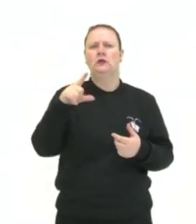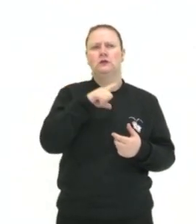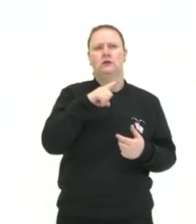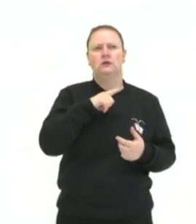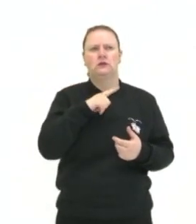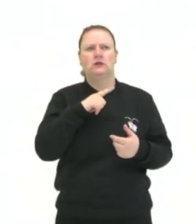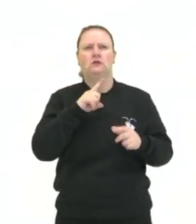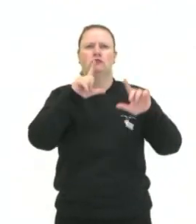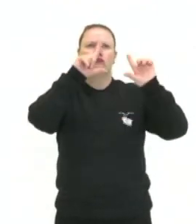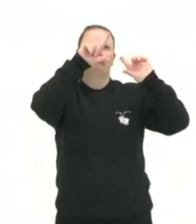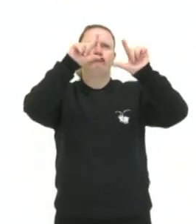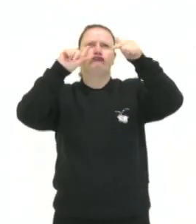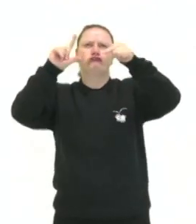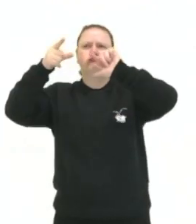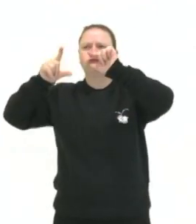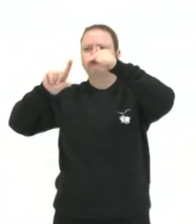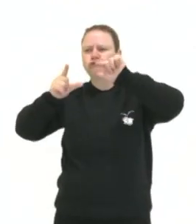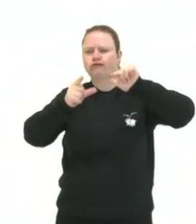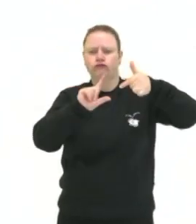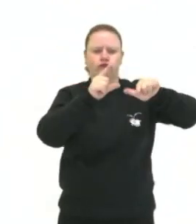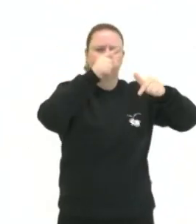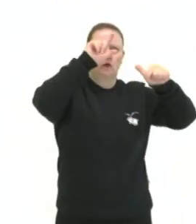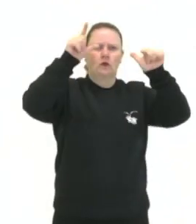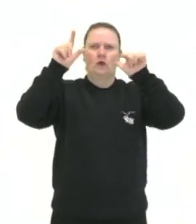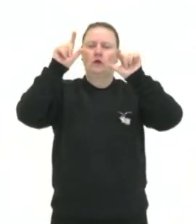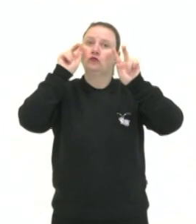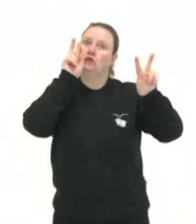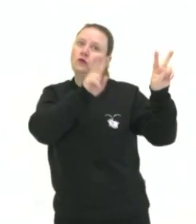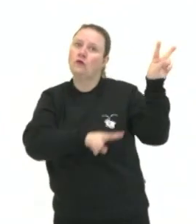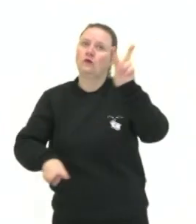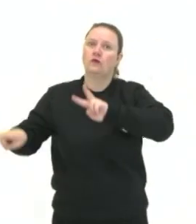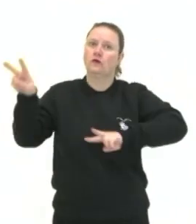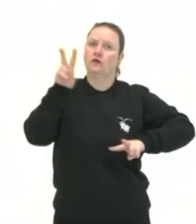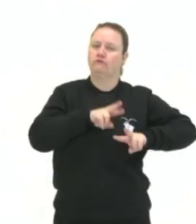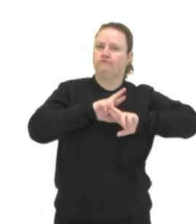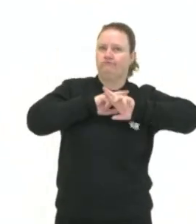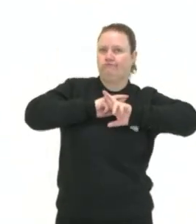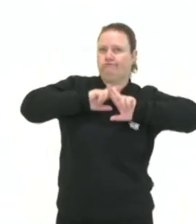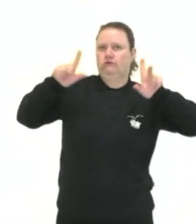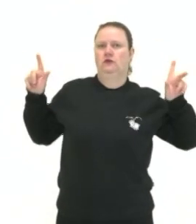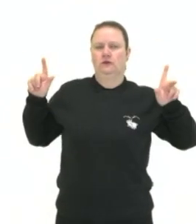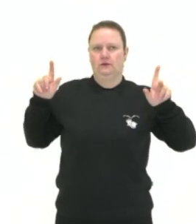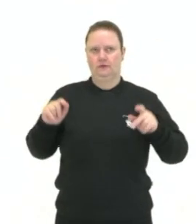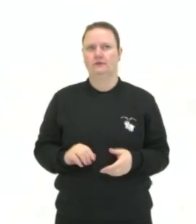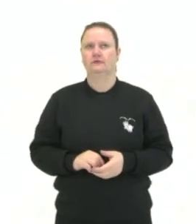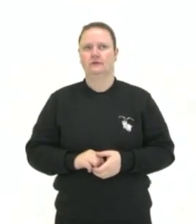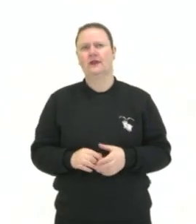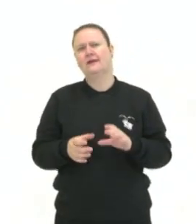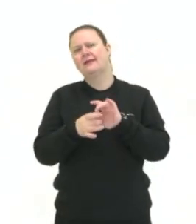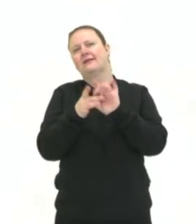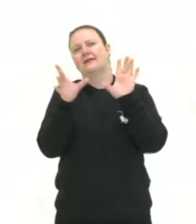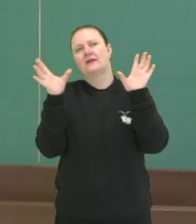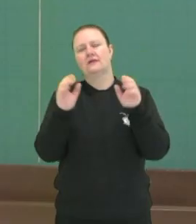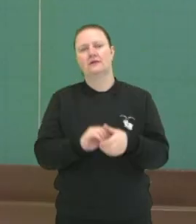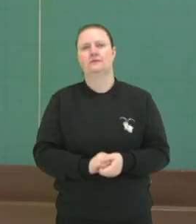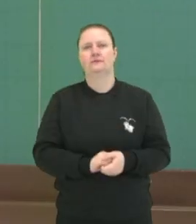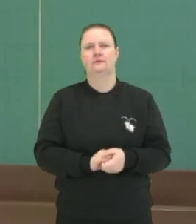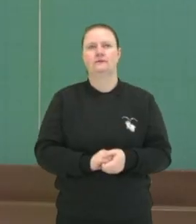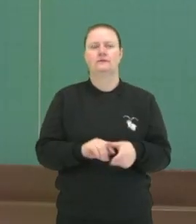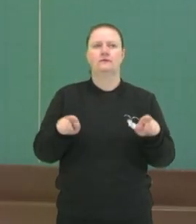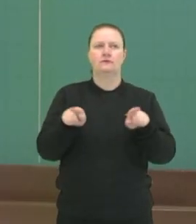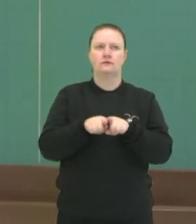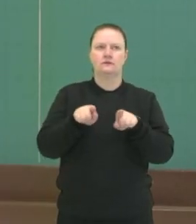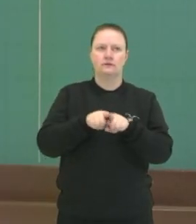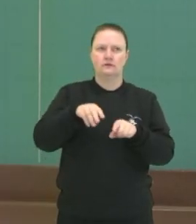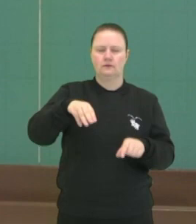numa representação clara, figurativa, uma coisa que ele estava enxergando e está transmitindo, a liberdade. E nós temos Max Ernst, foi o